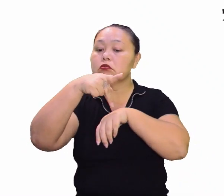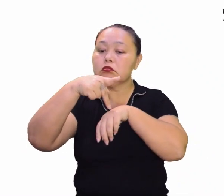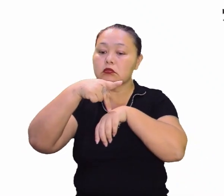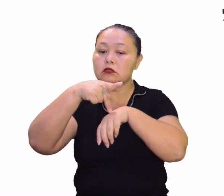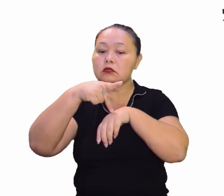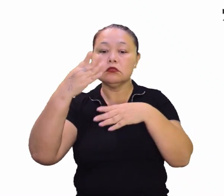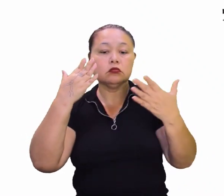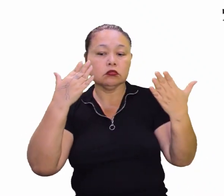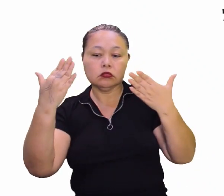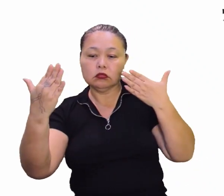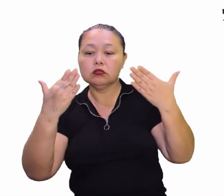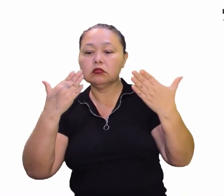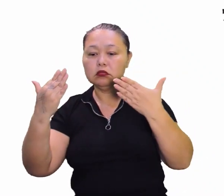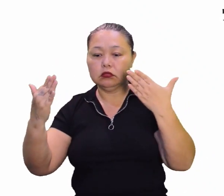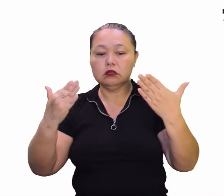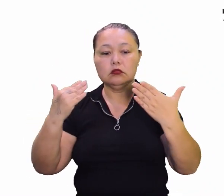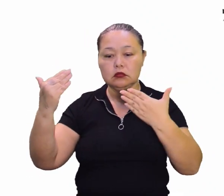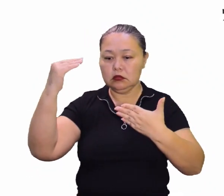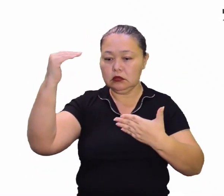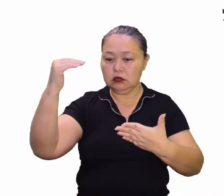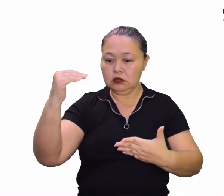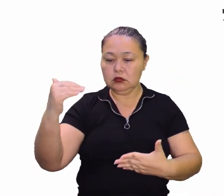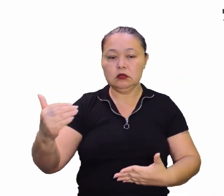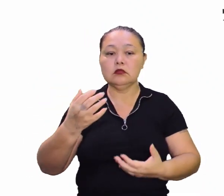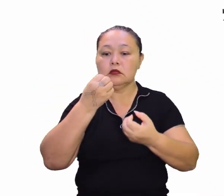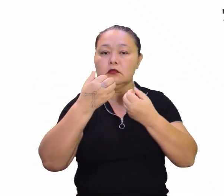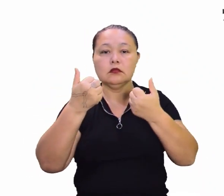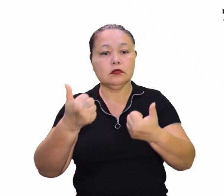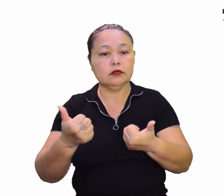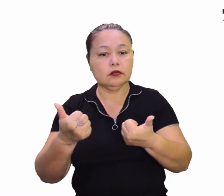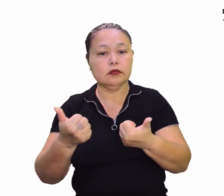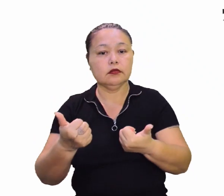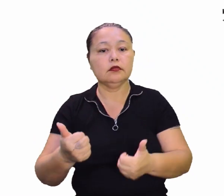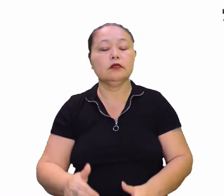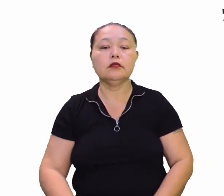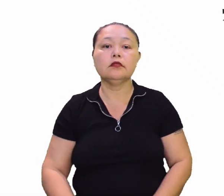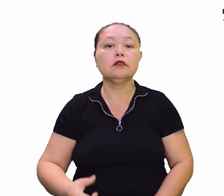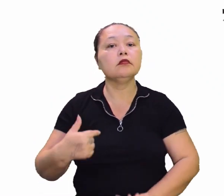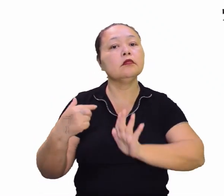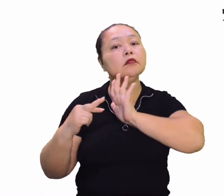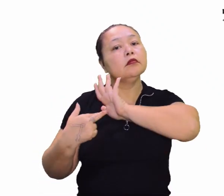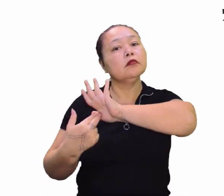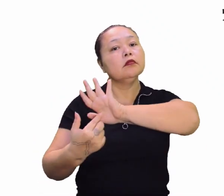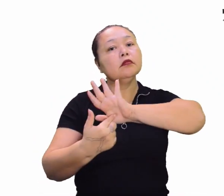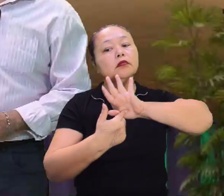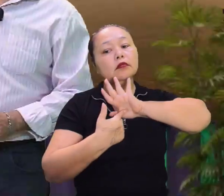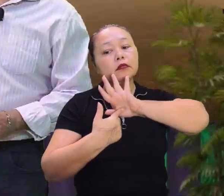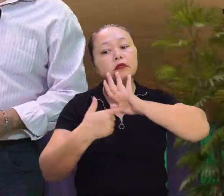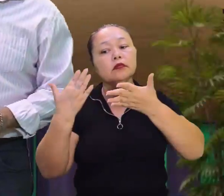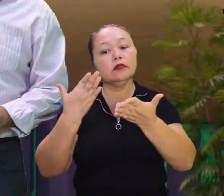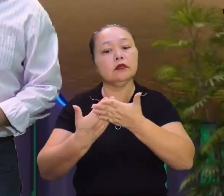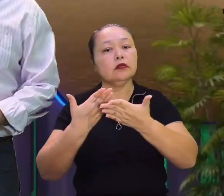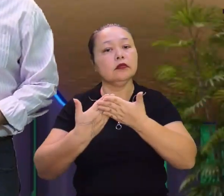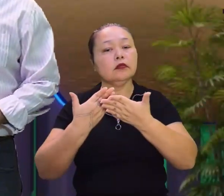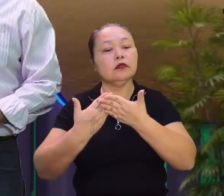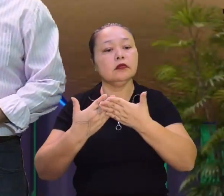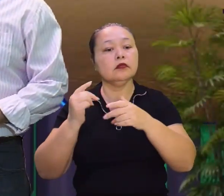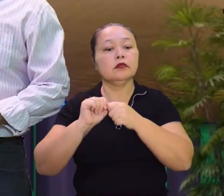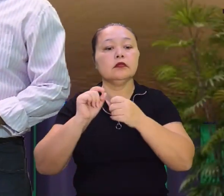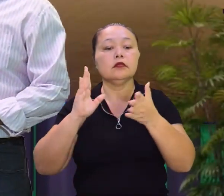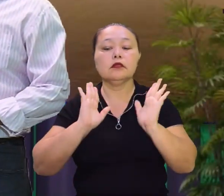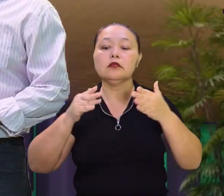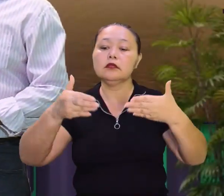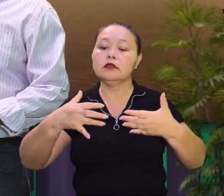Para fazer um comparativo, né? Comparativo. Muito bem. Então, galera, estamos apresentando para vocês essa aula aí sobre a